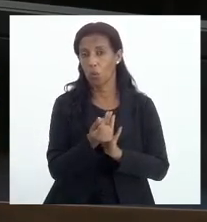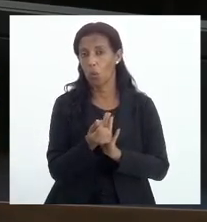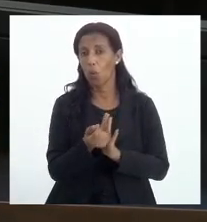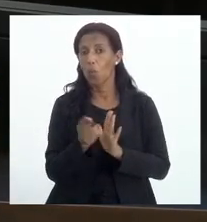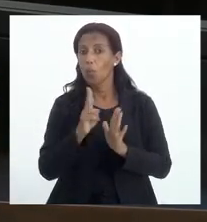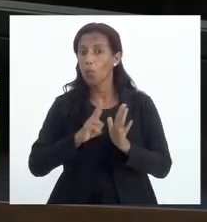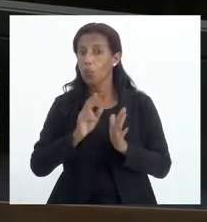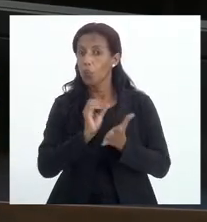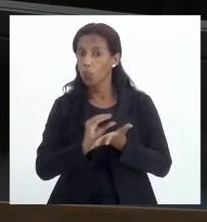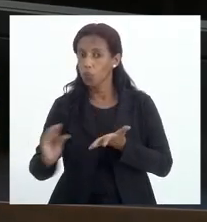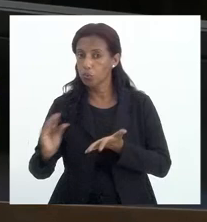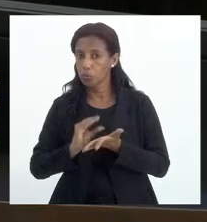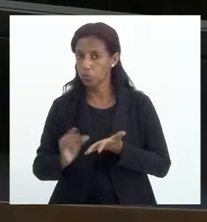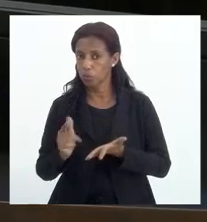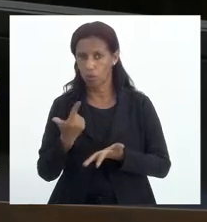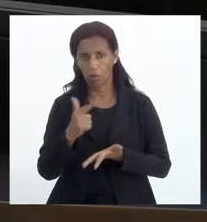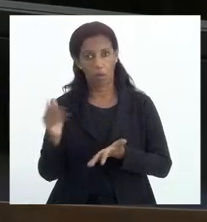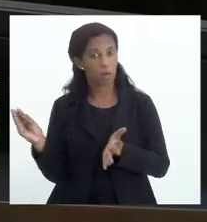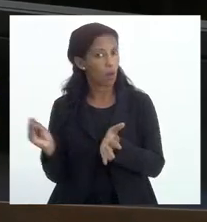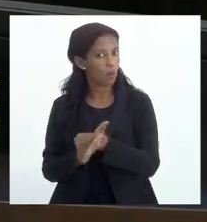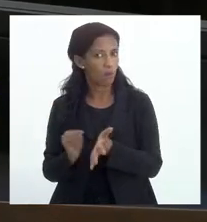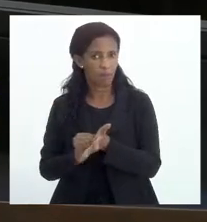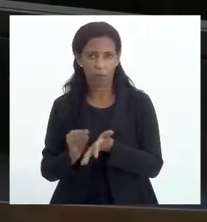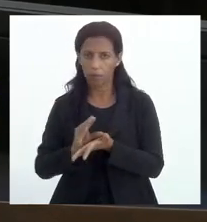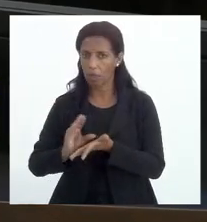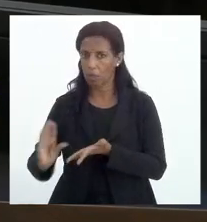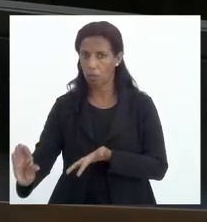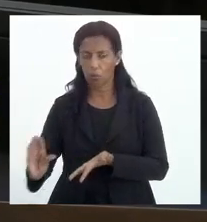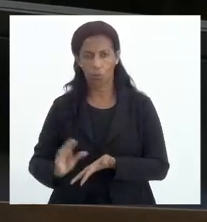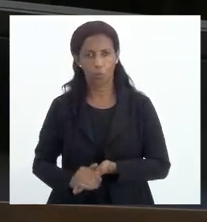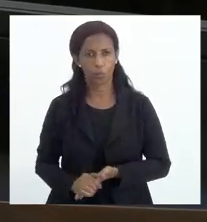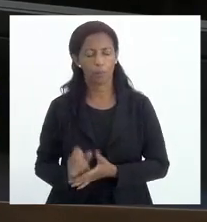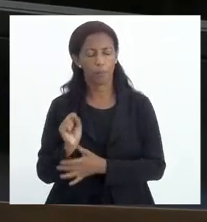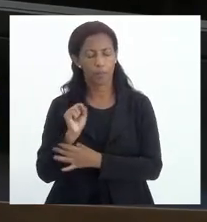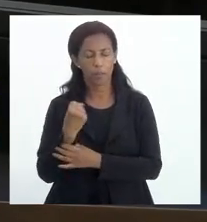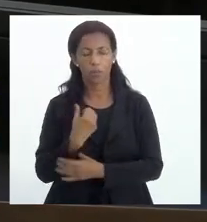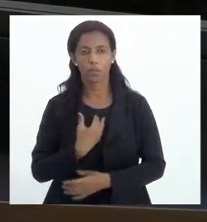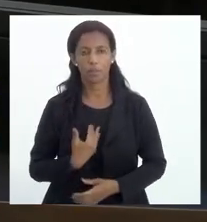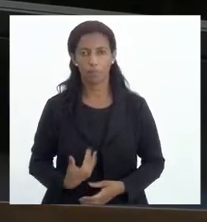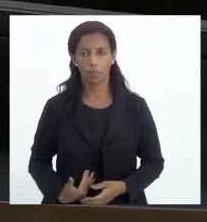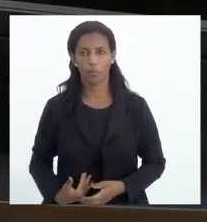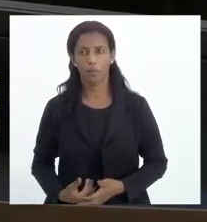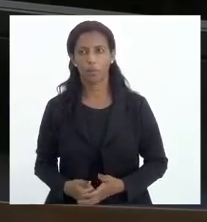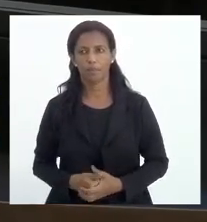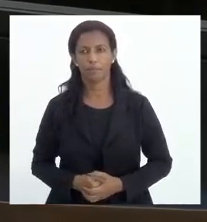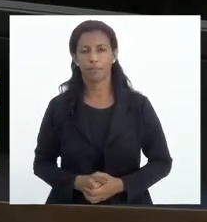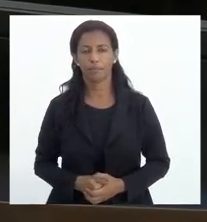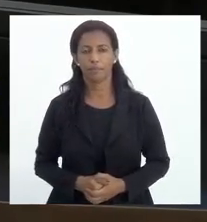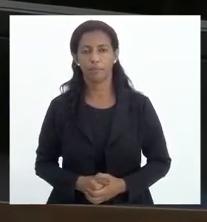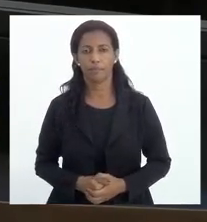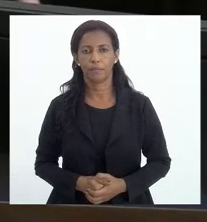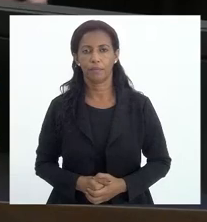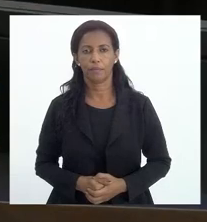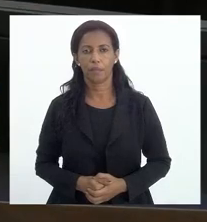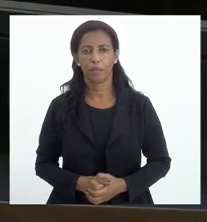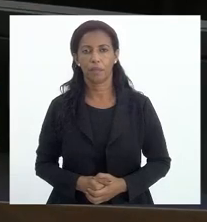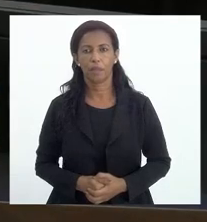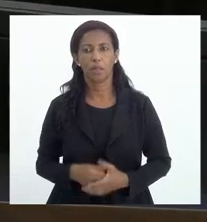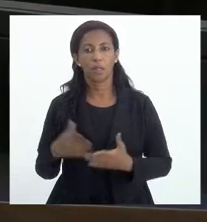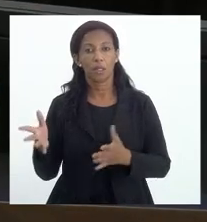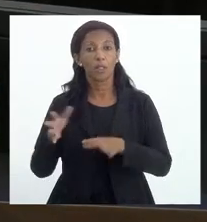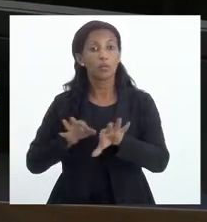dos fundos. Então, não faltará recursos para a segurança pública. Isso aí,